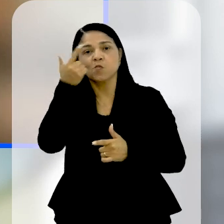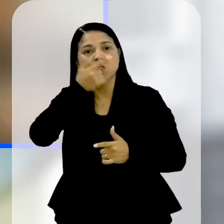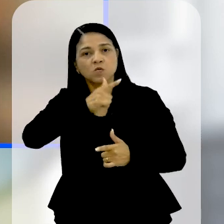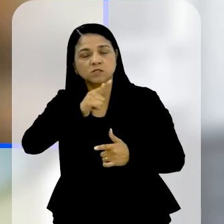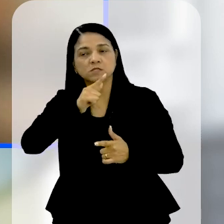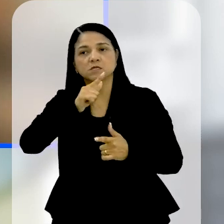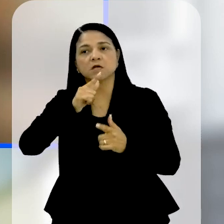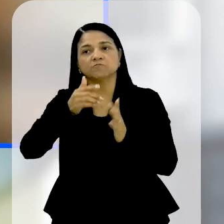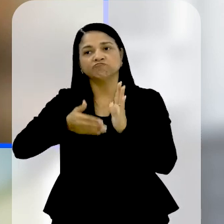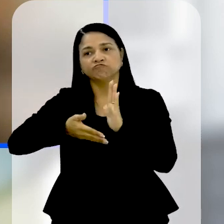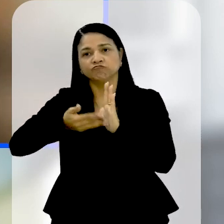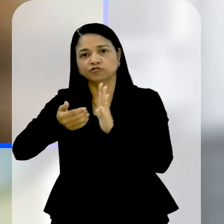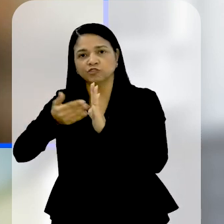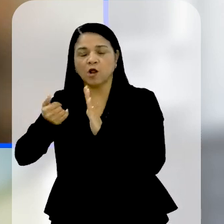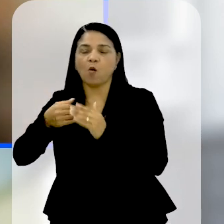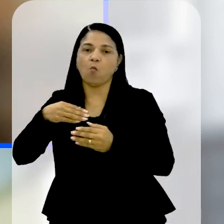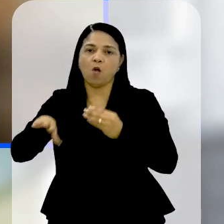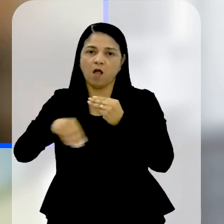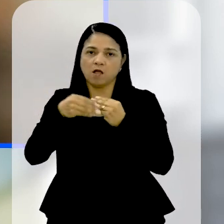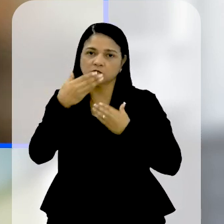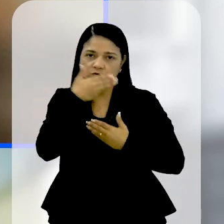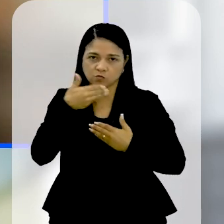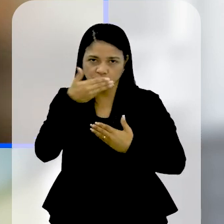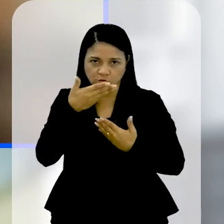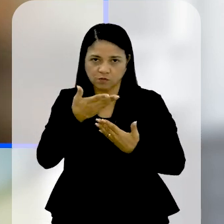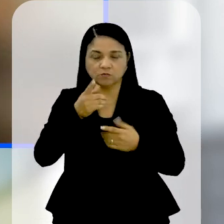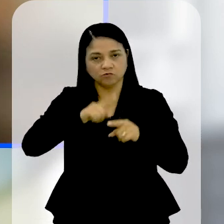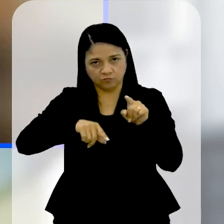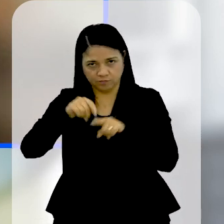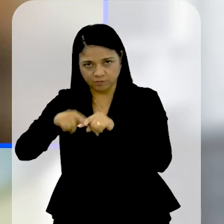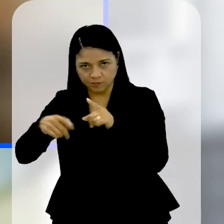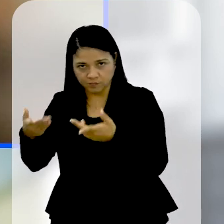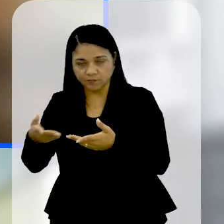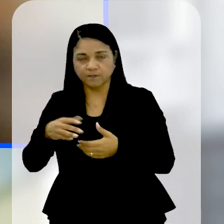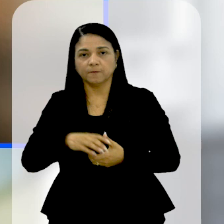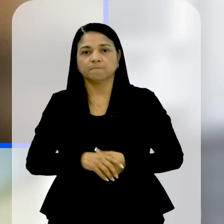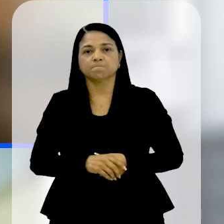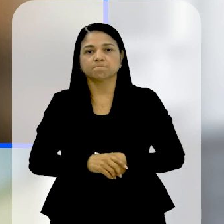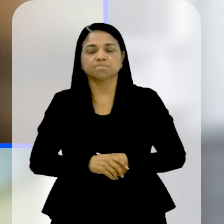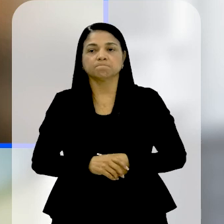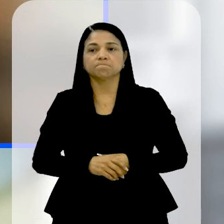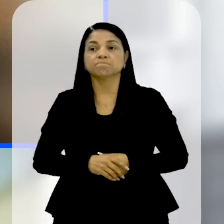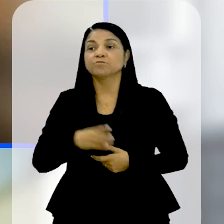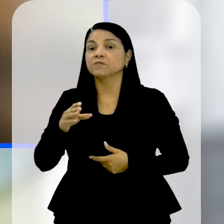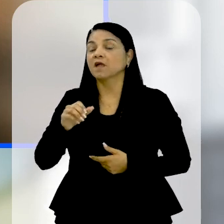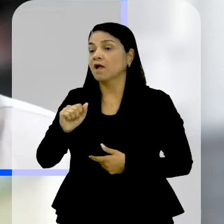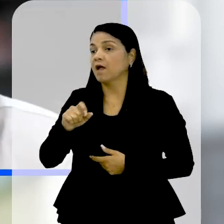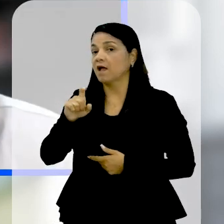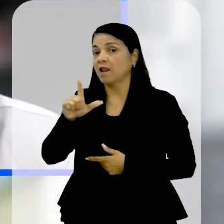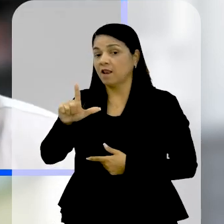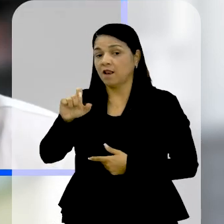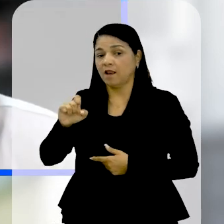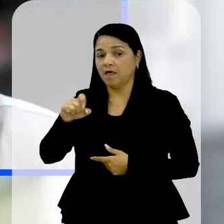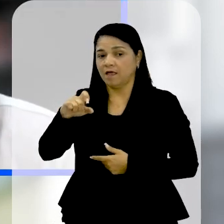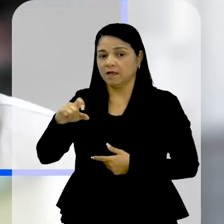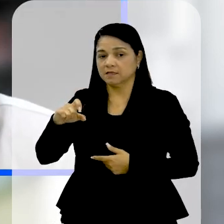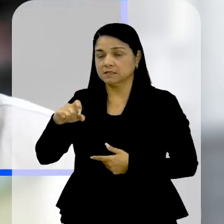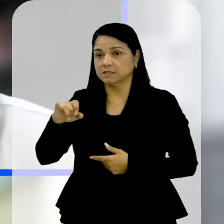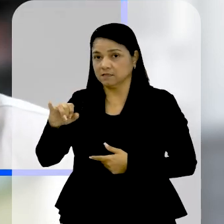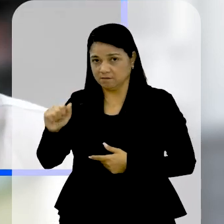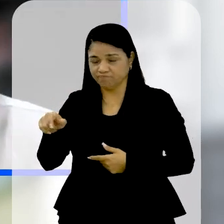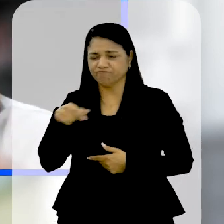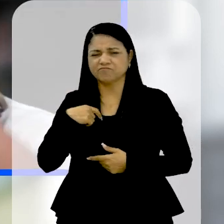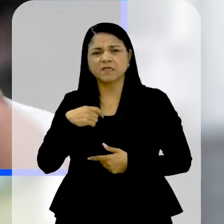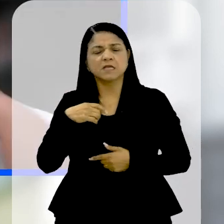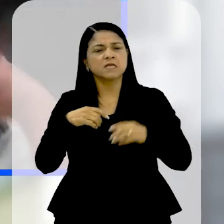gente consiga eliminar a adição de açúcar para esses produtos. E, Alexia, o Cristiano